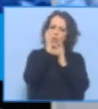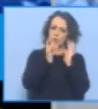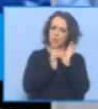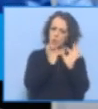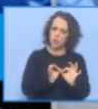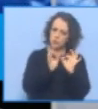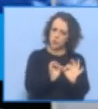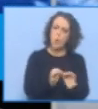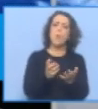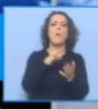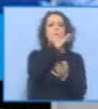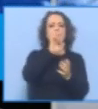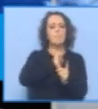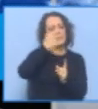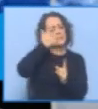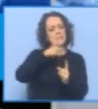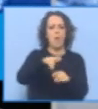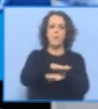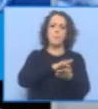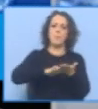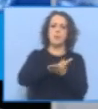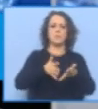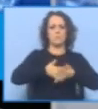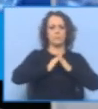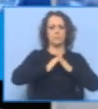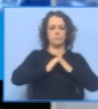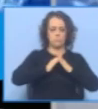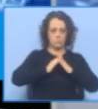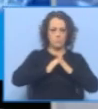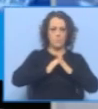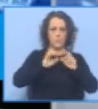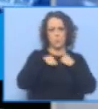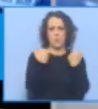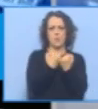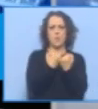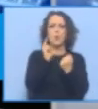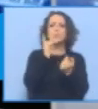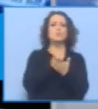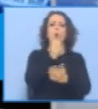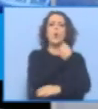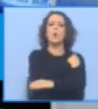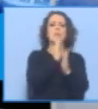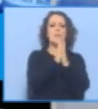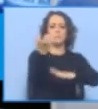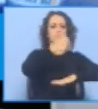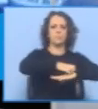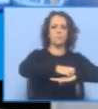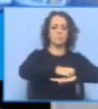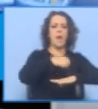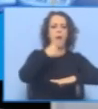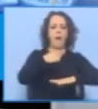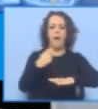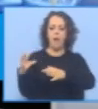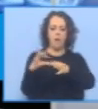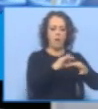isso que estrutura uma sociedade. Né? Não só a igreja, mas a própria sociedade, onde há laços, onde há gente que cuida um do